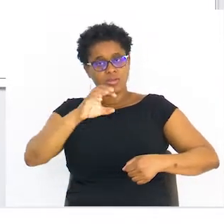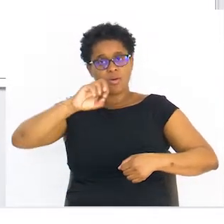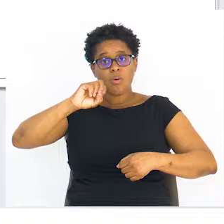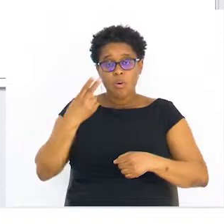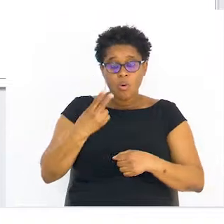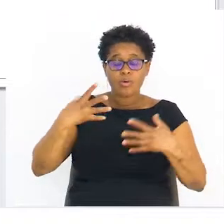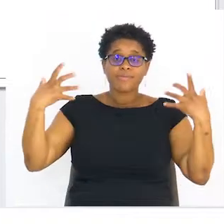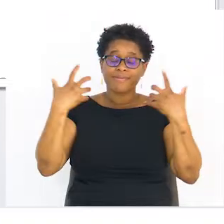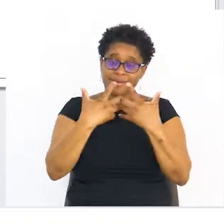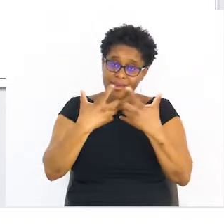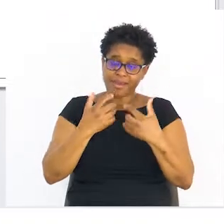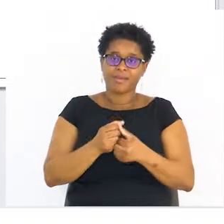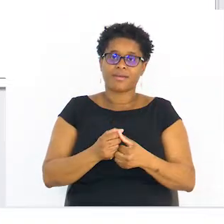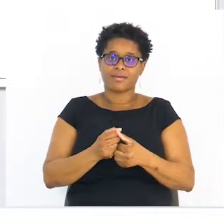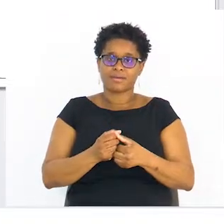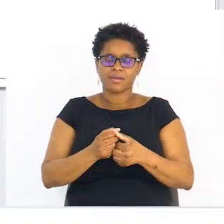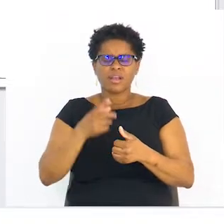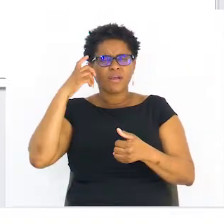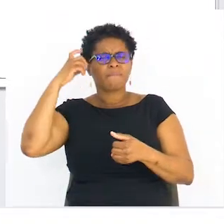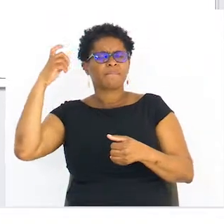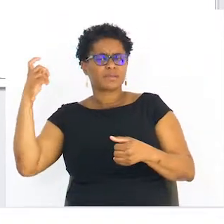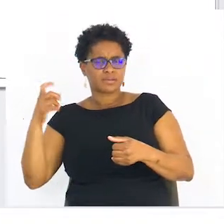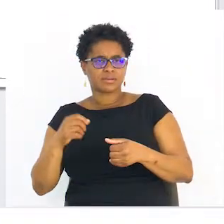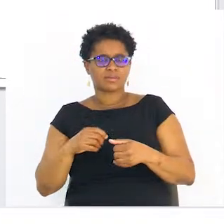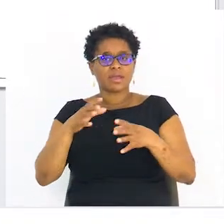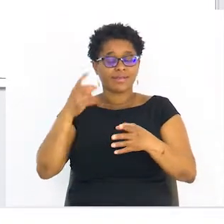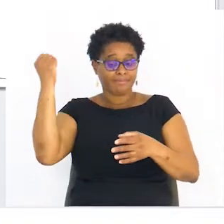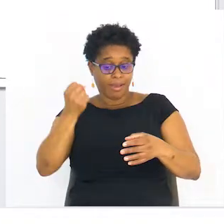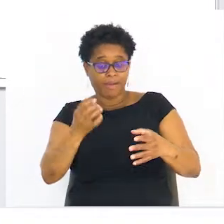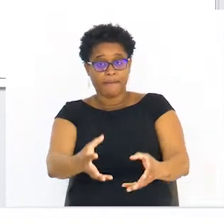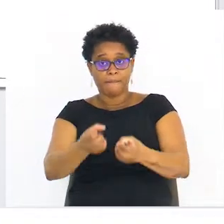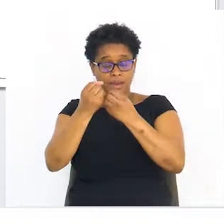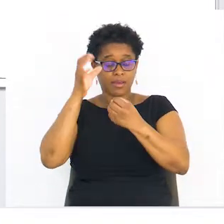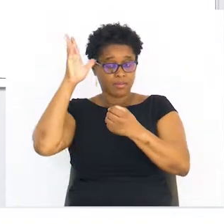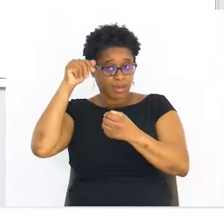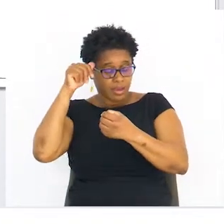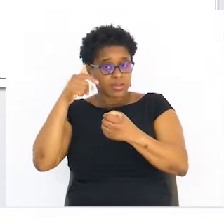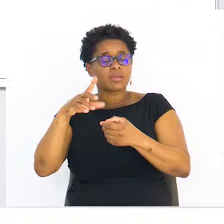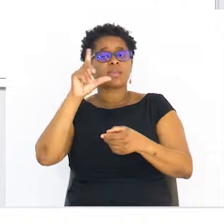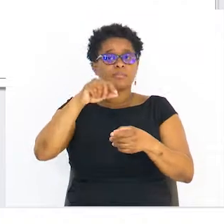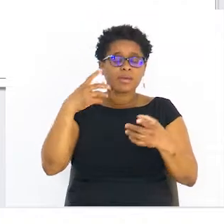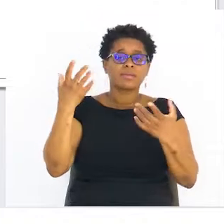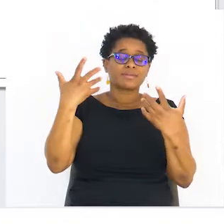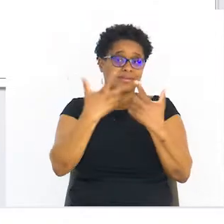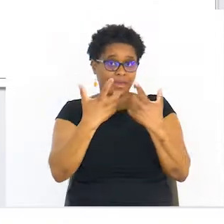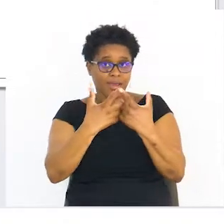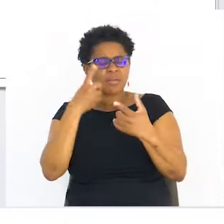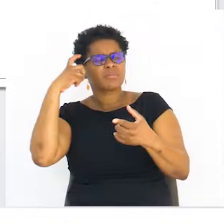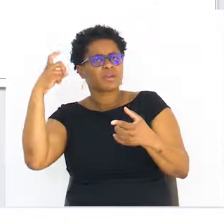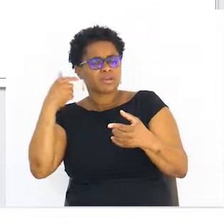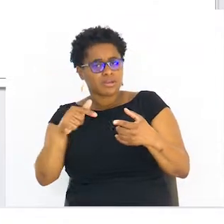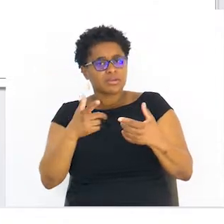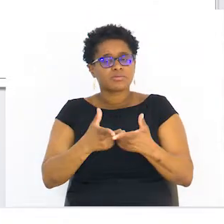guerra, imaginava que obtinha sucesso na caça e na guerra. Ao esculpir